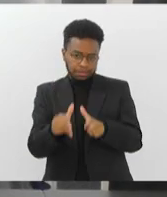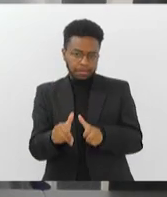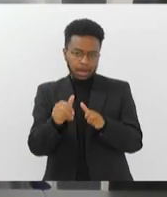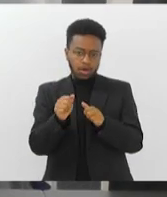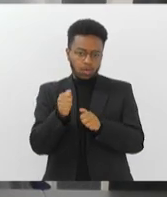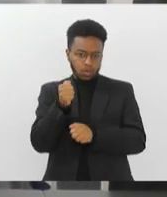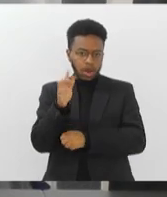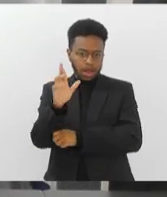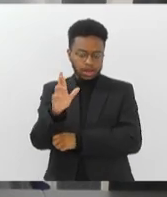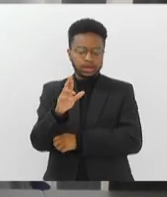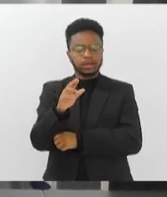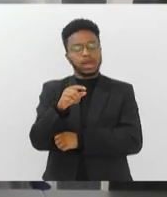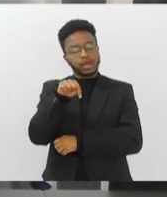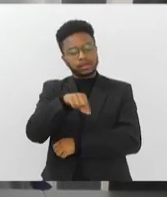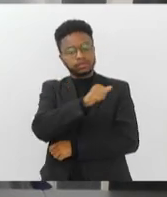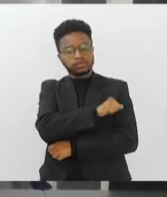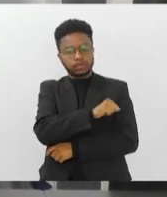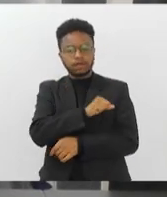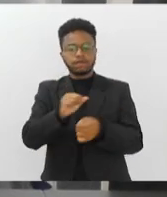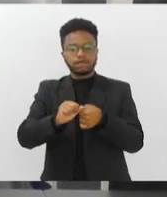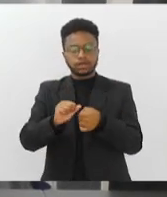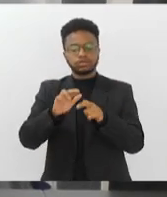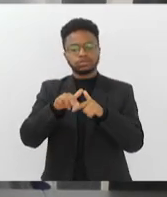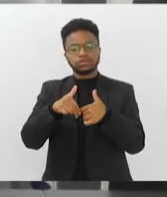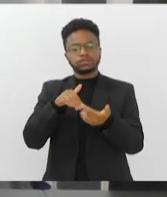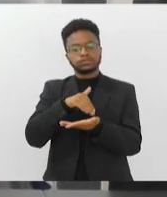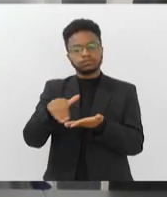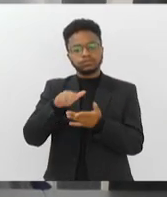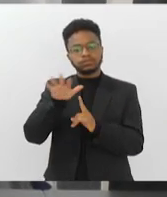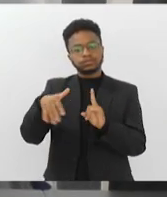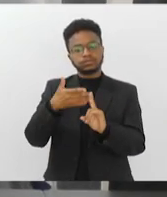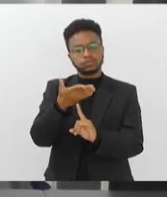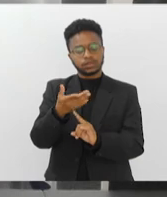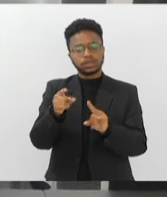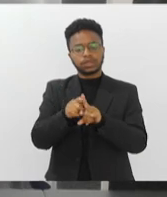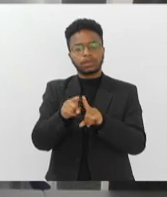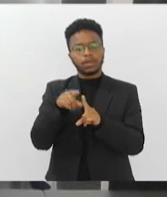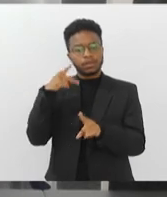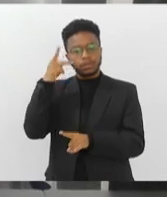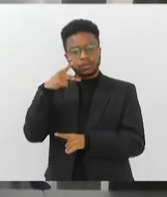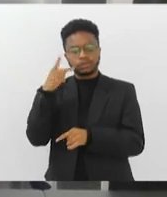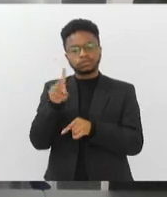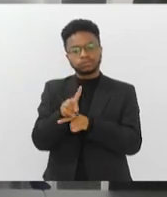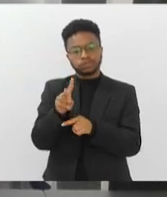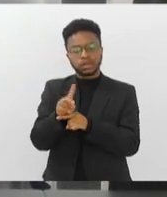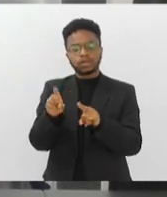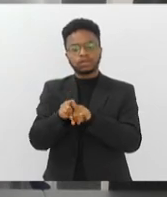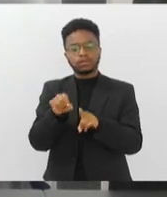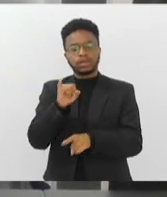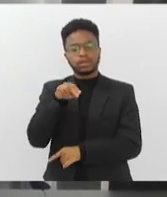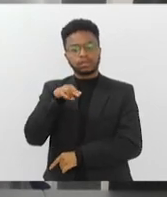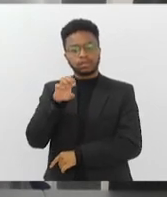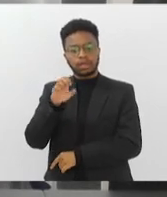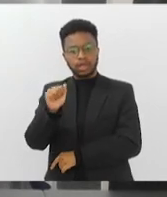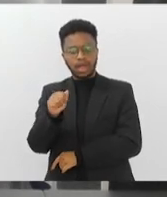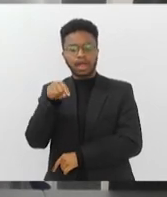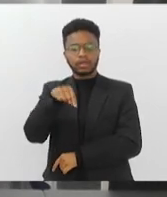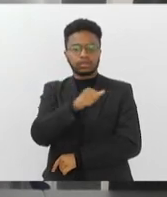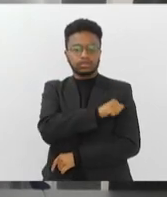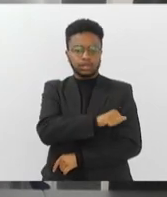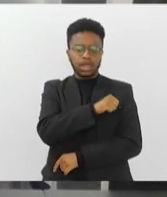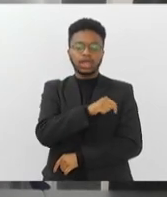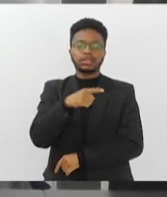da sua Secretaria de Meio Ambiente, das políticas de preservação, do INEA. O Rio de Janeiro tem um parque ambiental